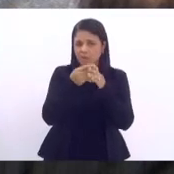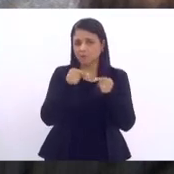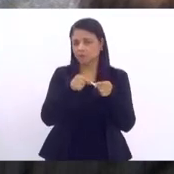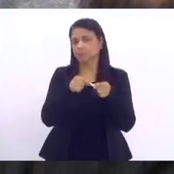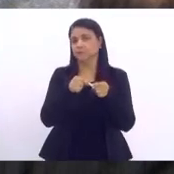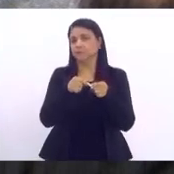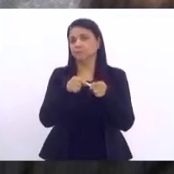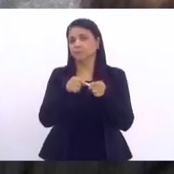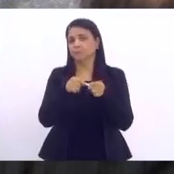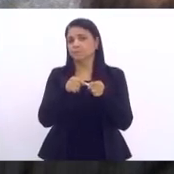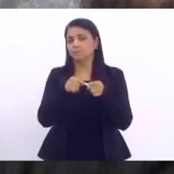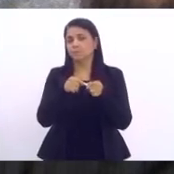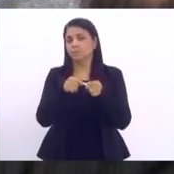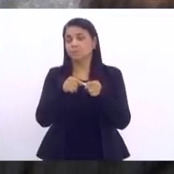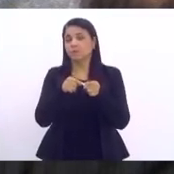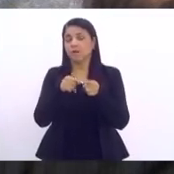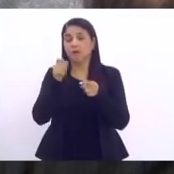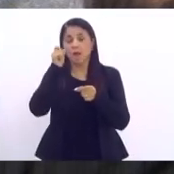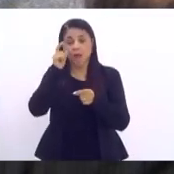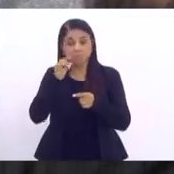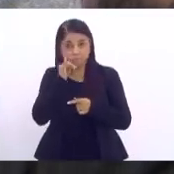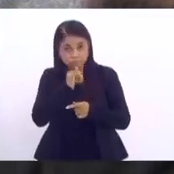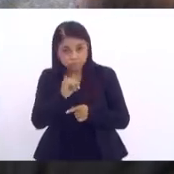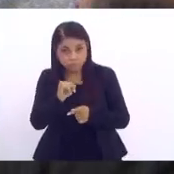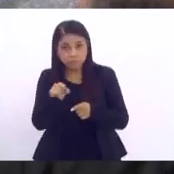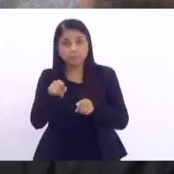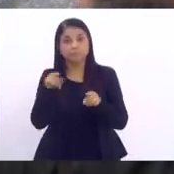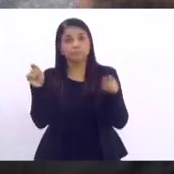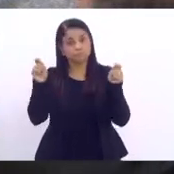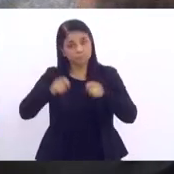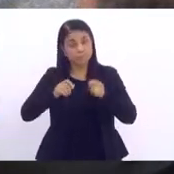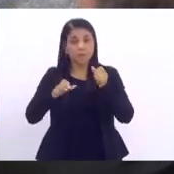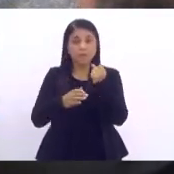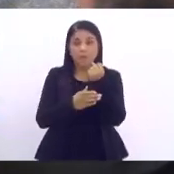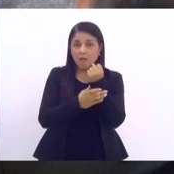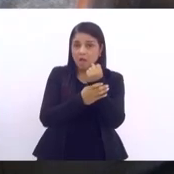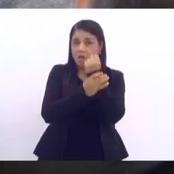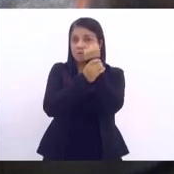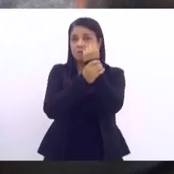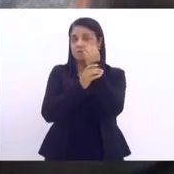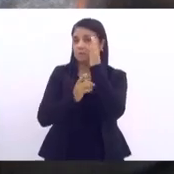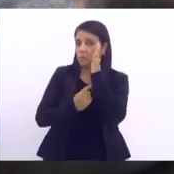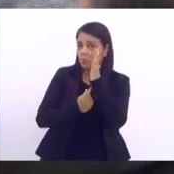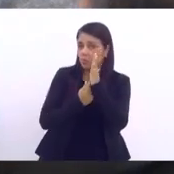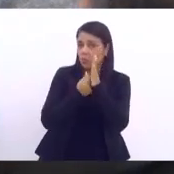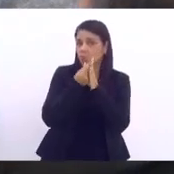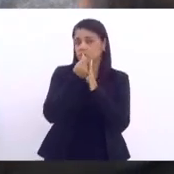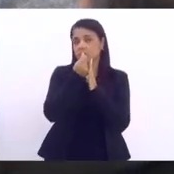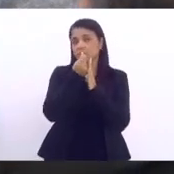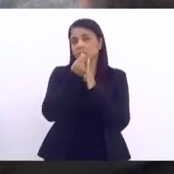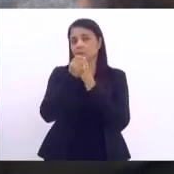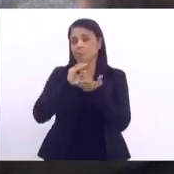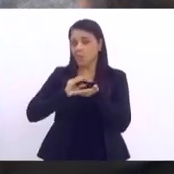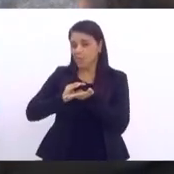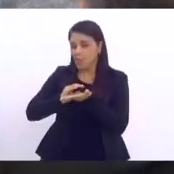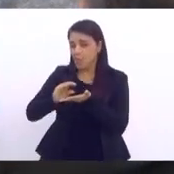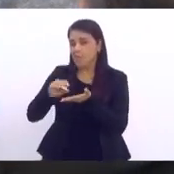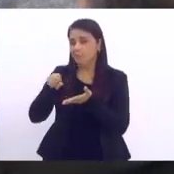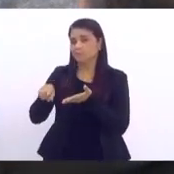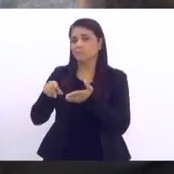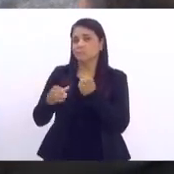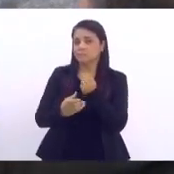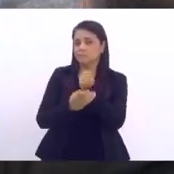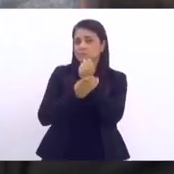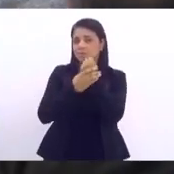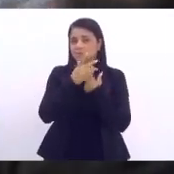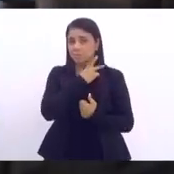ser um instrumento para garantir o orçamento e o recurso para a segurança pública, que naquele momento o Estado do Rio